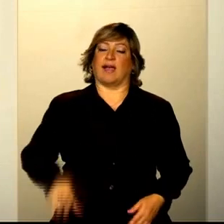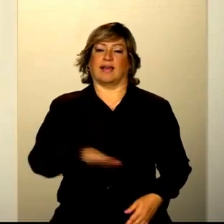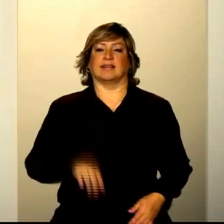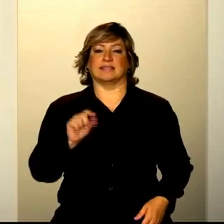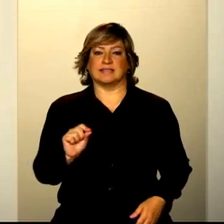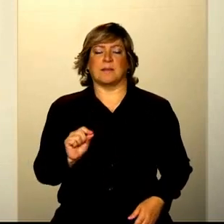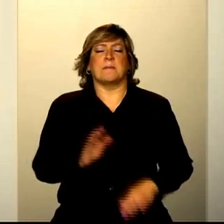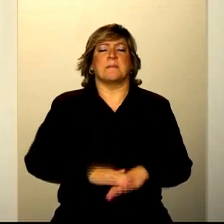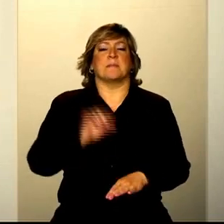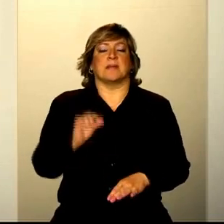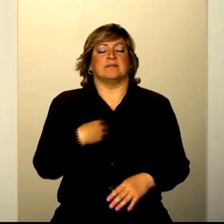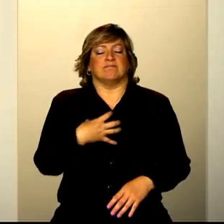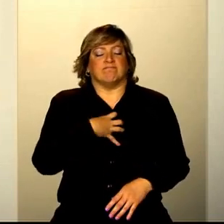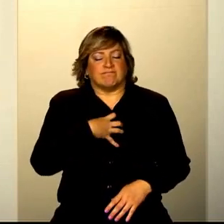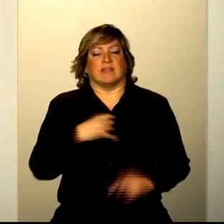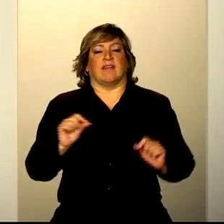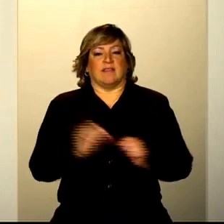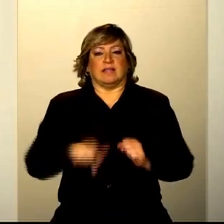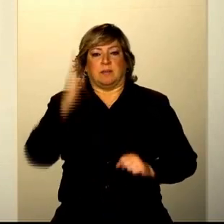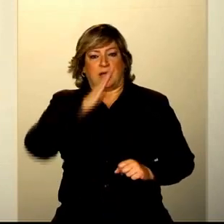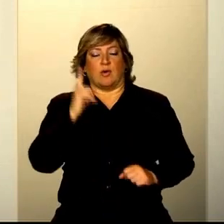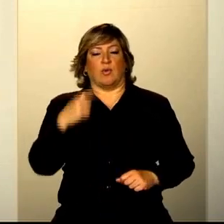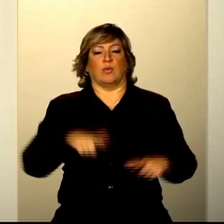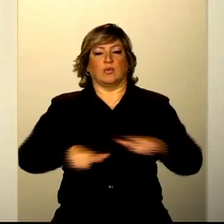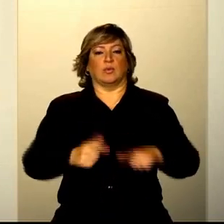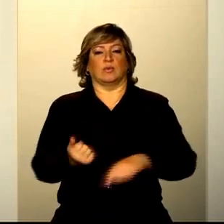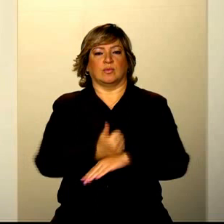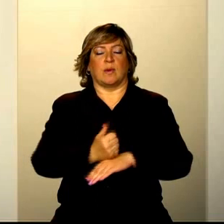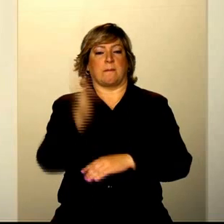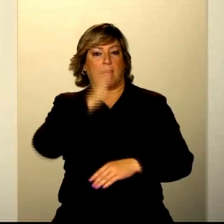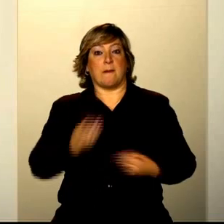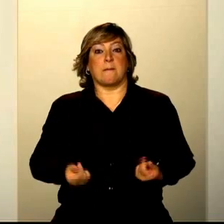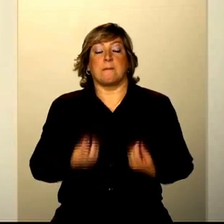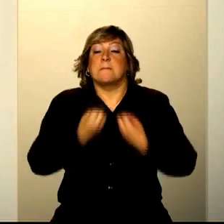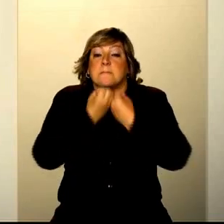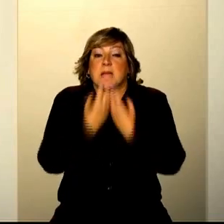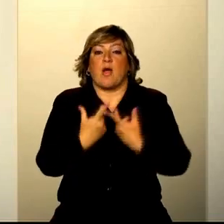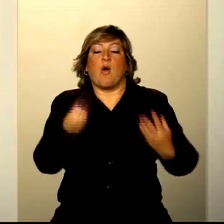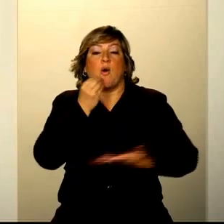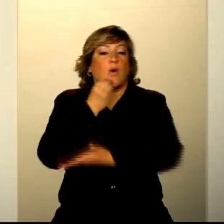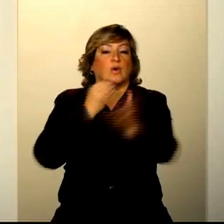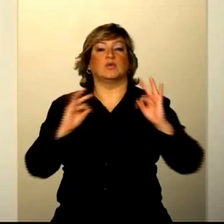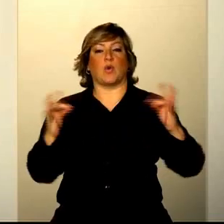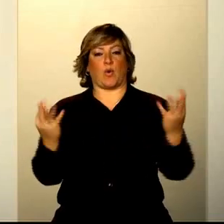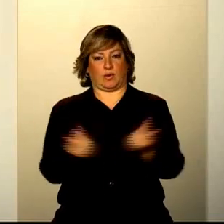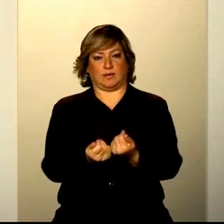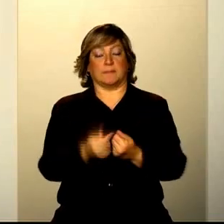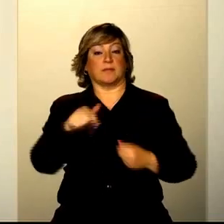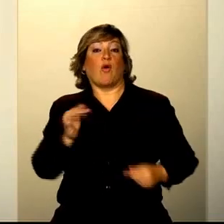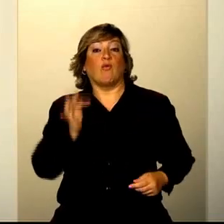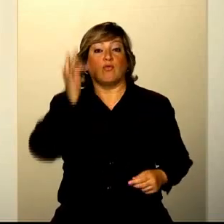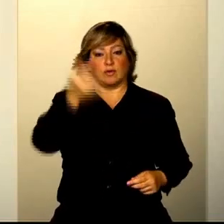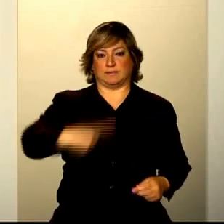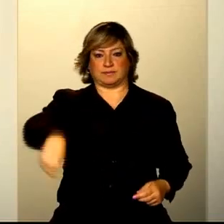Luciano que mais me inspiram a fazer do Brasil um país rico em oportunidades para todos o